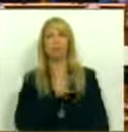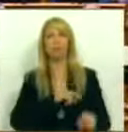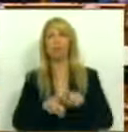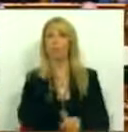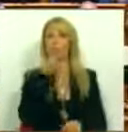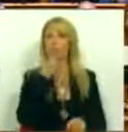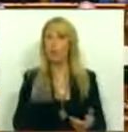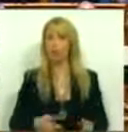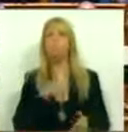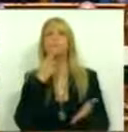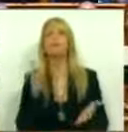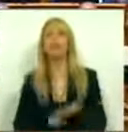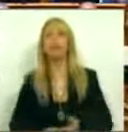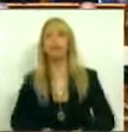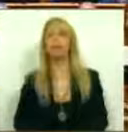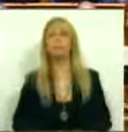é verdade